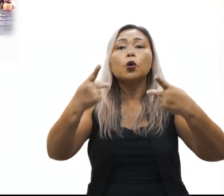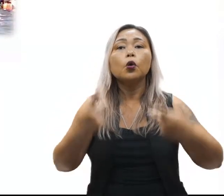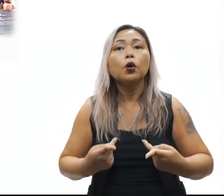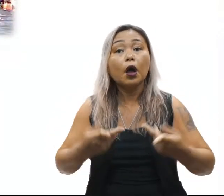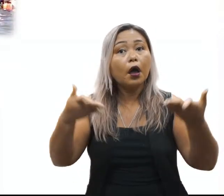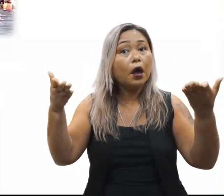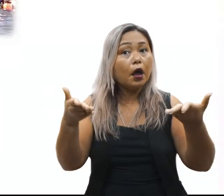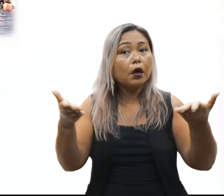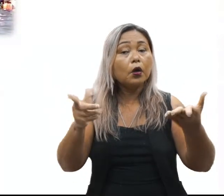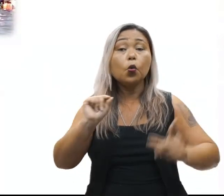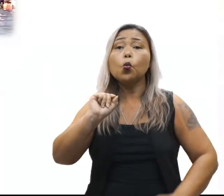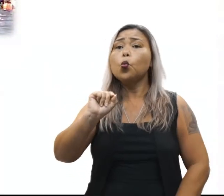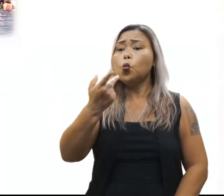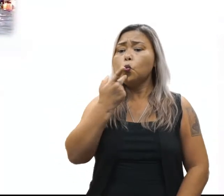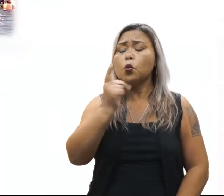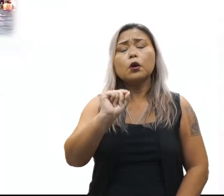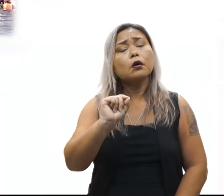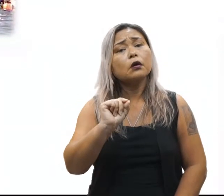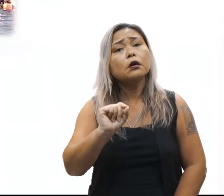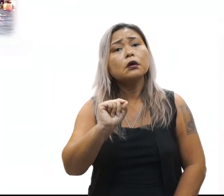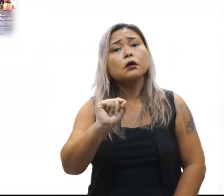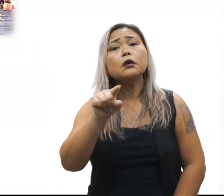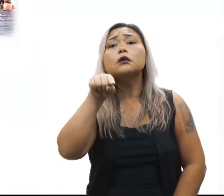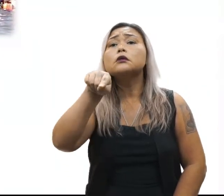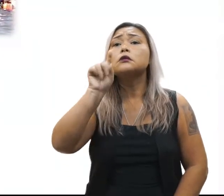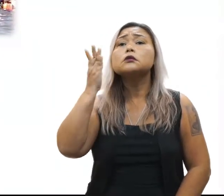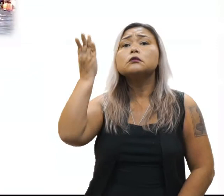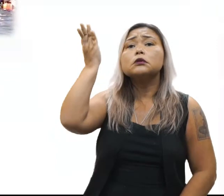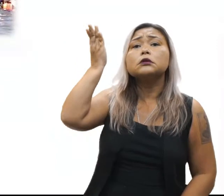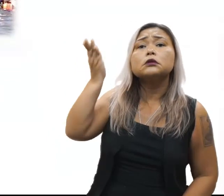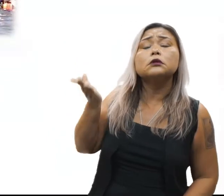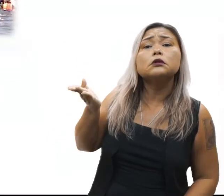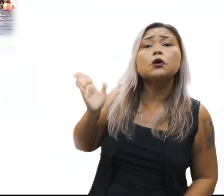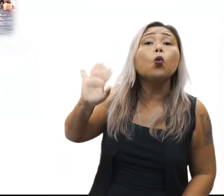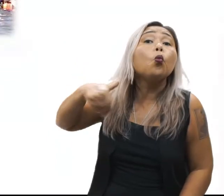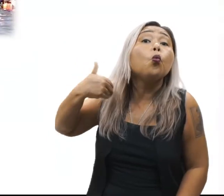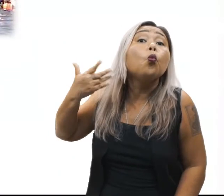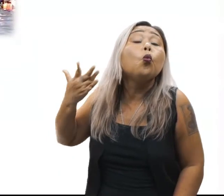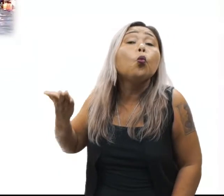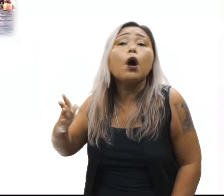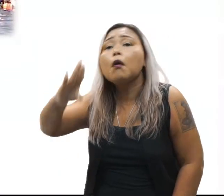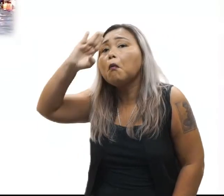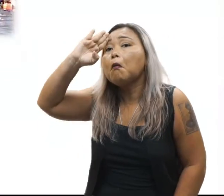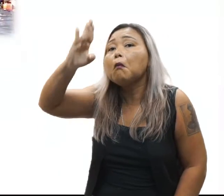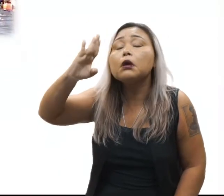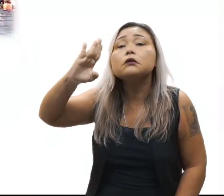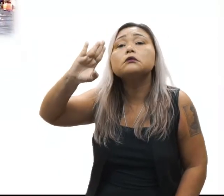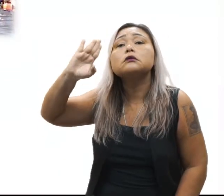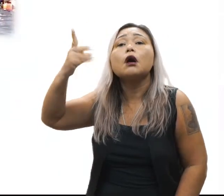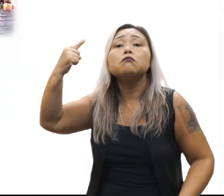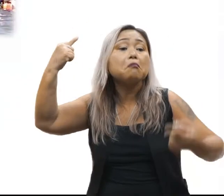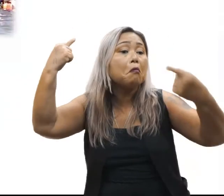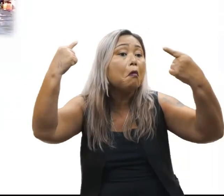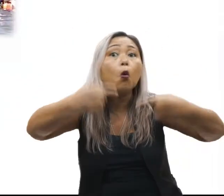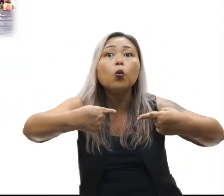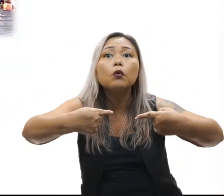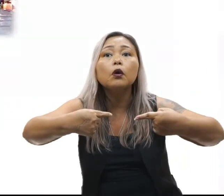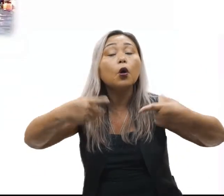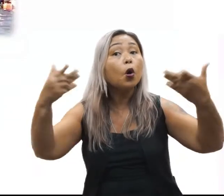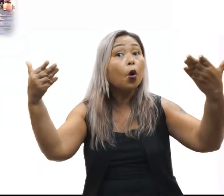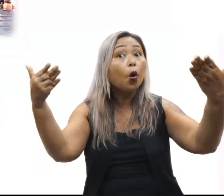atualidade. O que eu quero dizer com vocês sobre isso? Quais são os principais desafios que hoje a